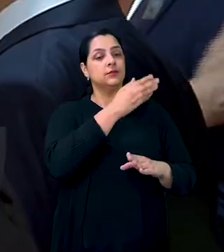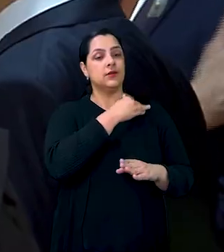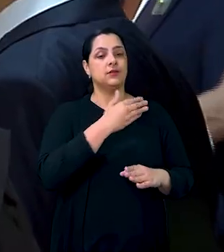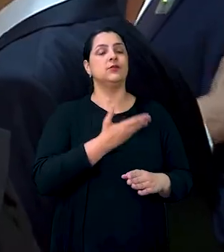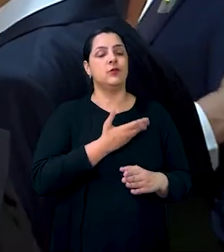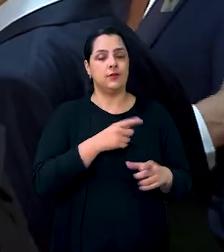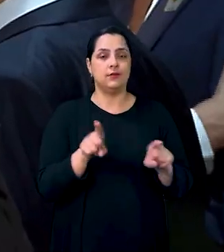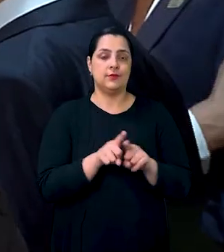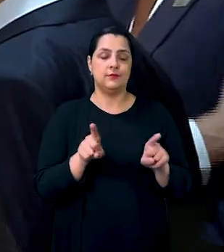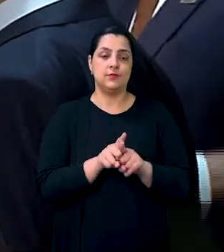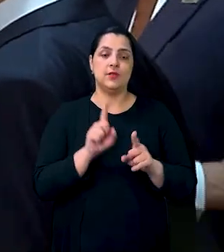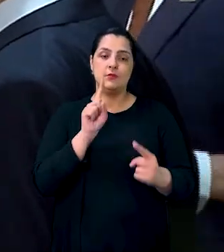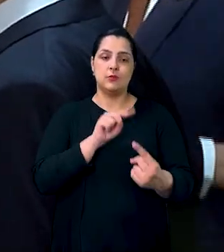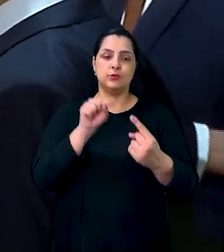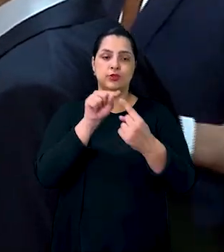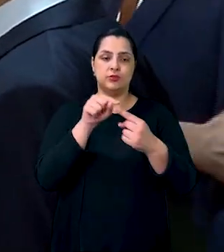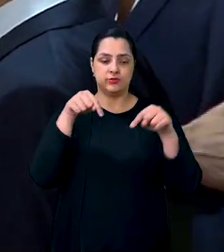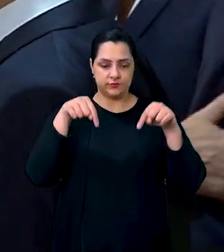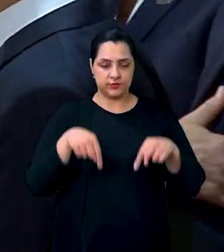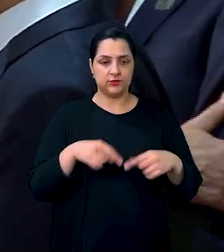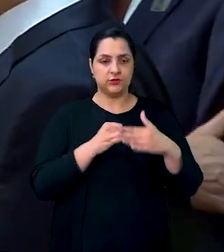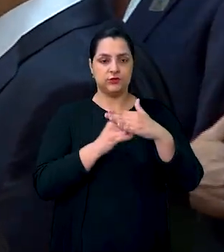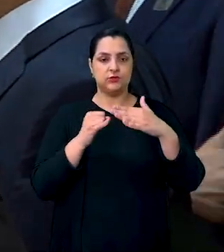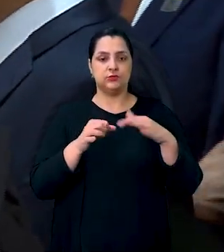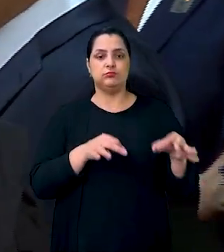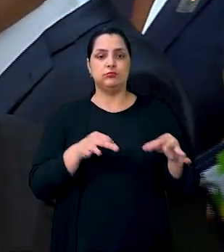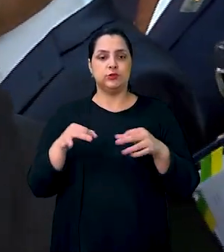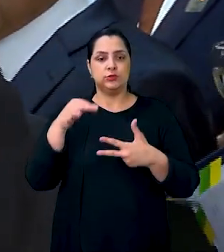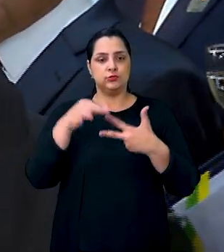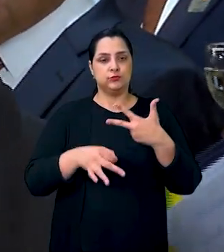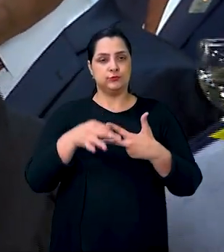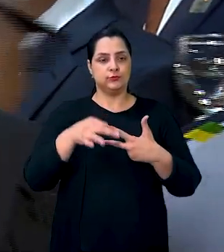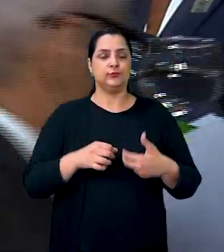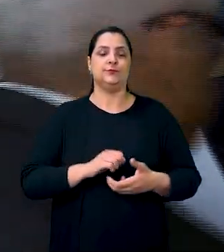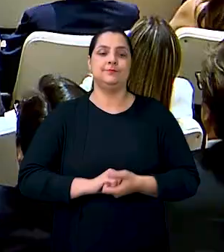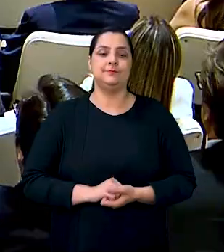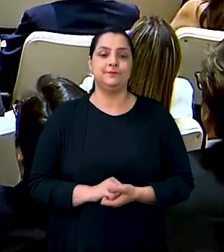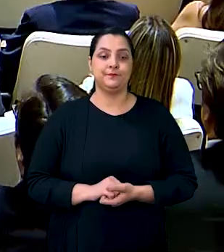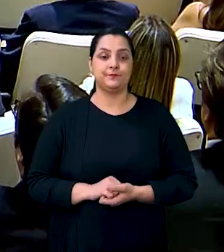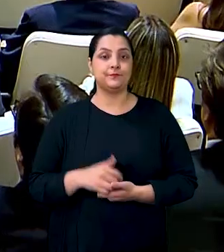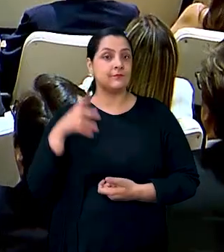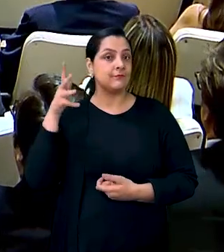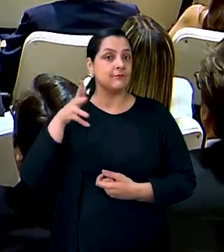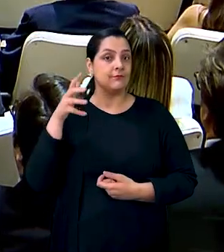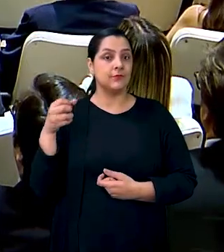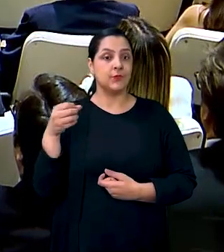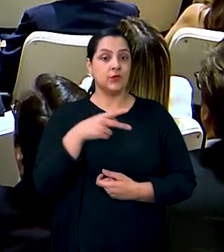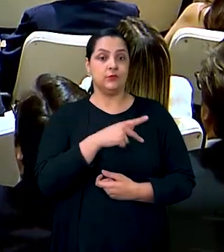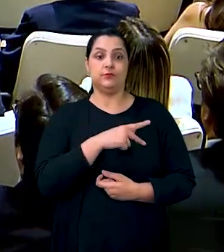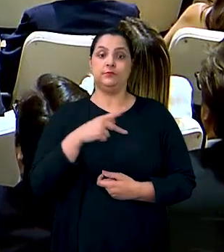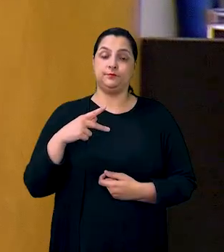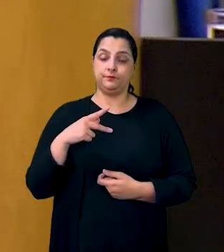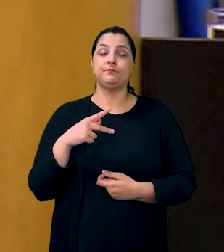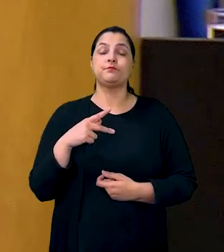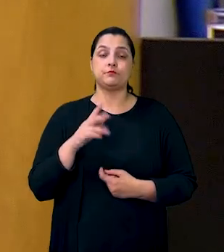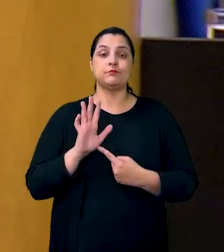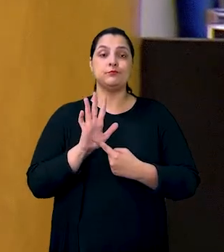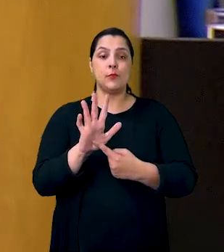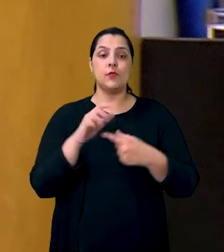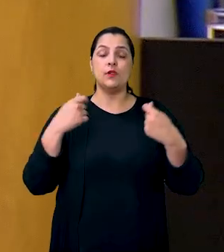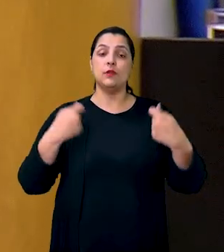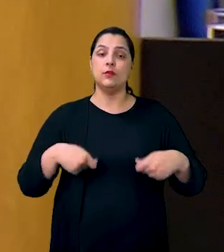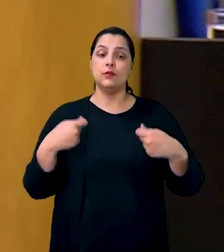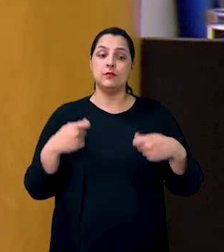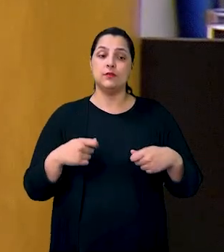que me antecederam em prol da nossa instituição aqui no Poder Judiciário brasileiro. No discurso, o novo presidente